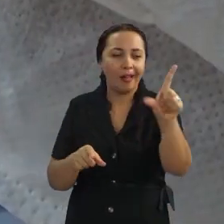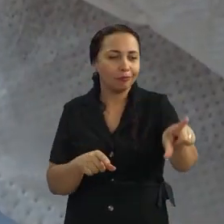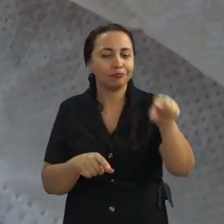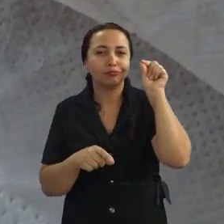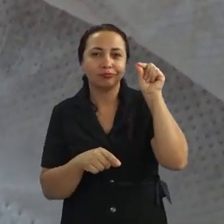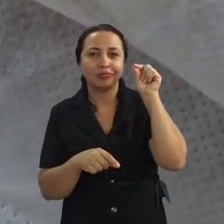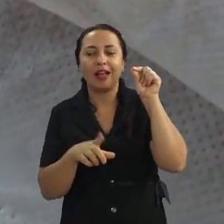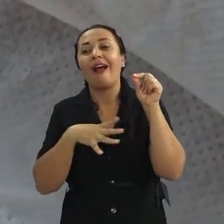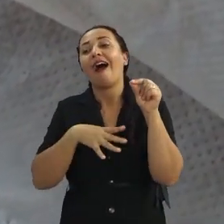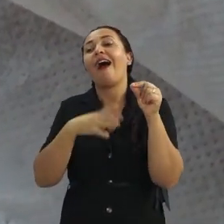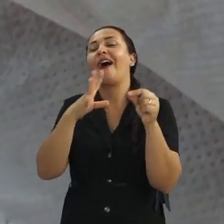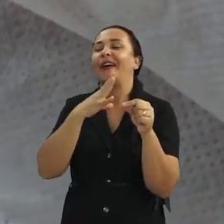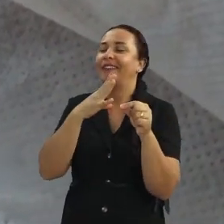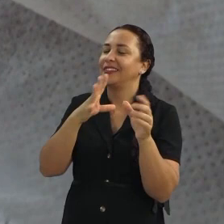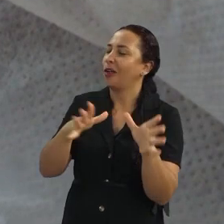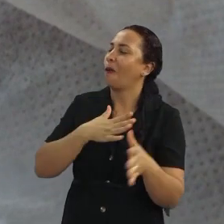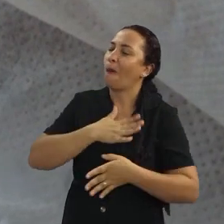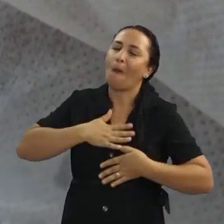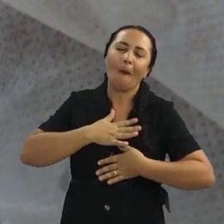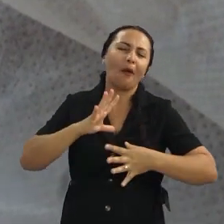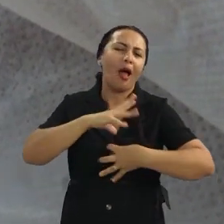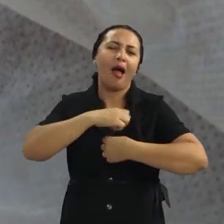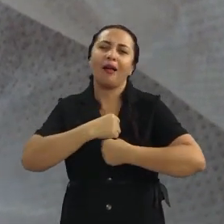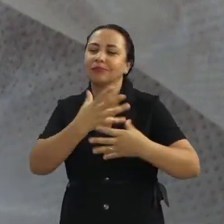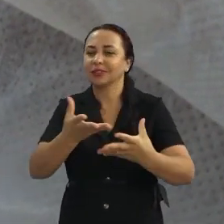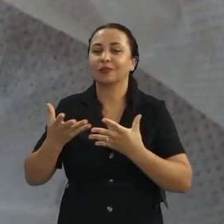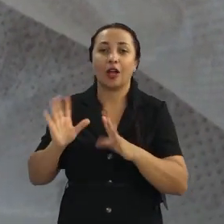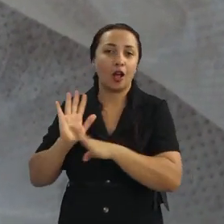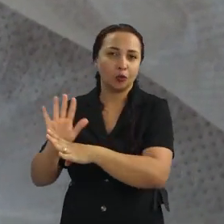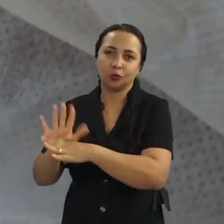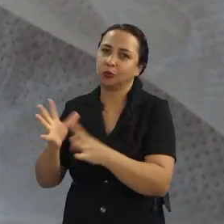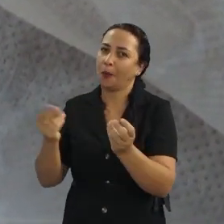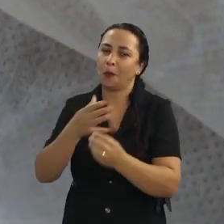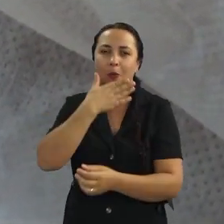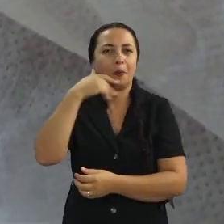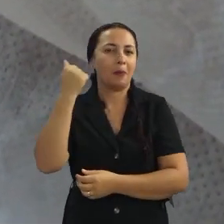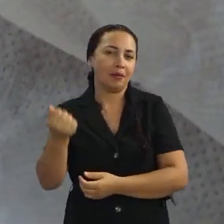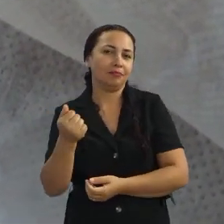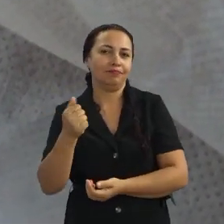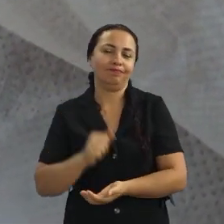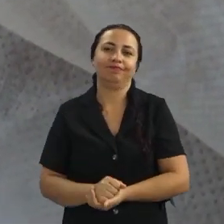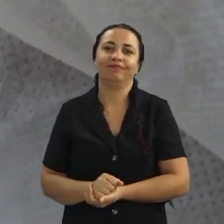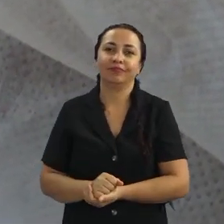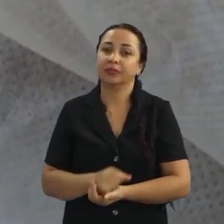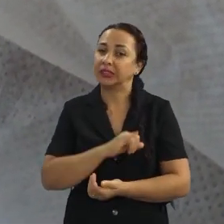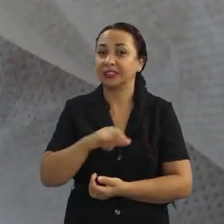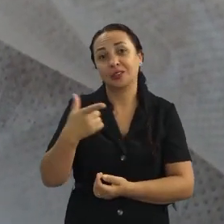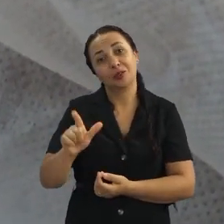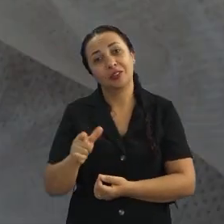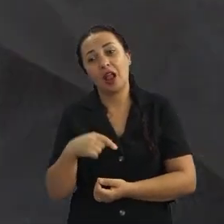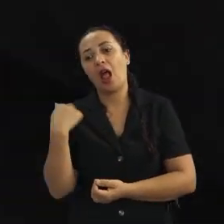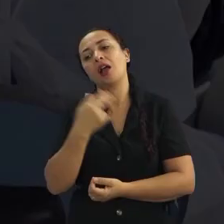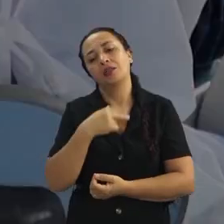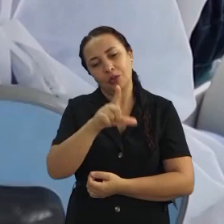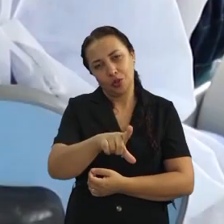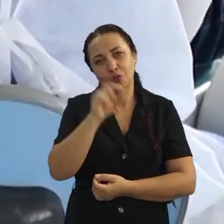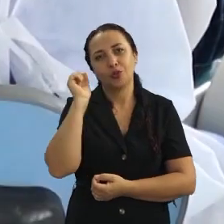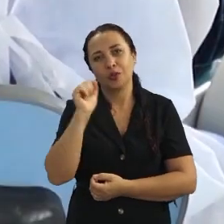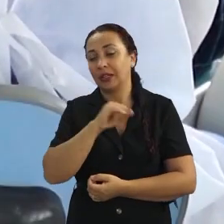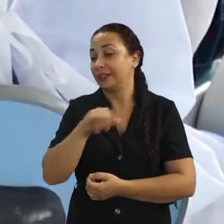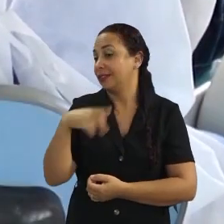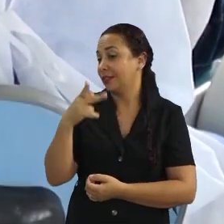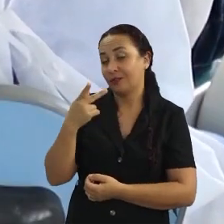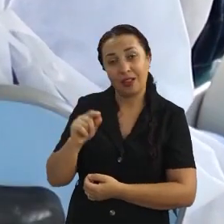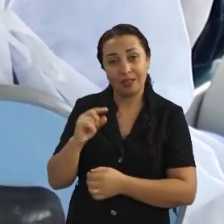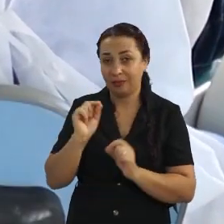ela já conhece já tem uma afinidade Então vai vai propiciar um rendimento melhor se ela não tiver opção aí Nós